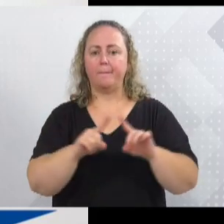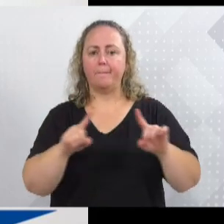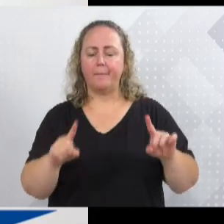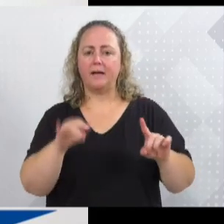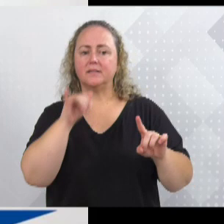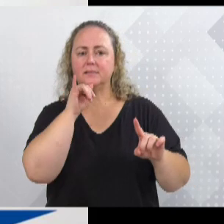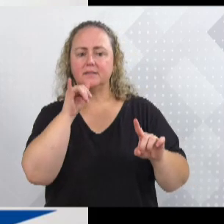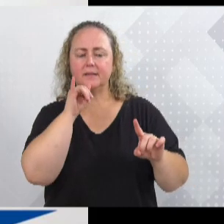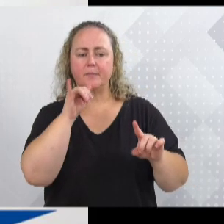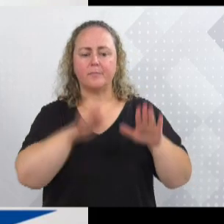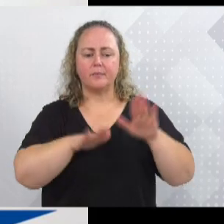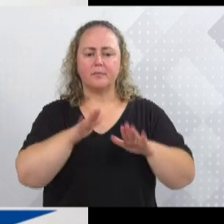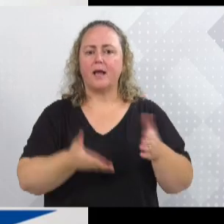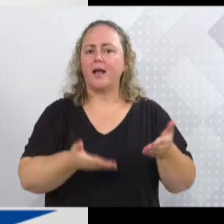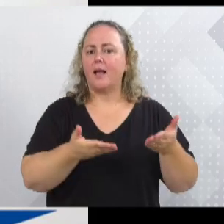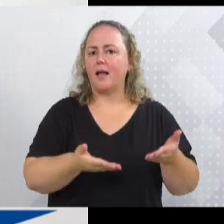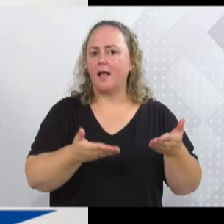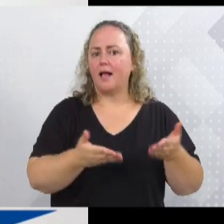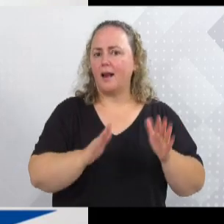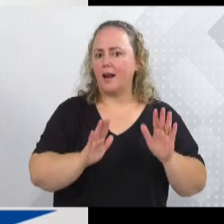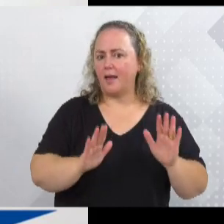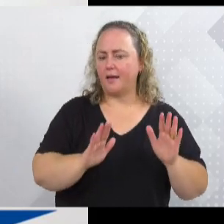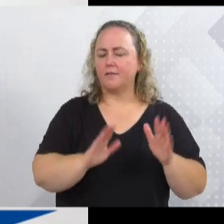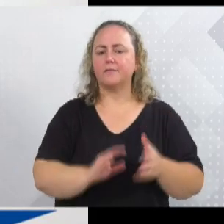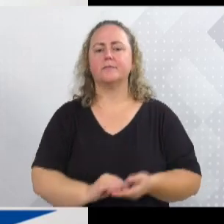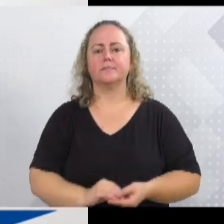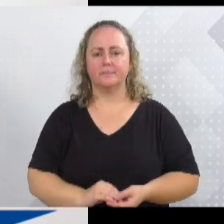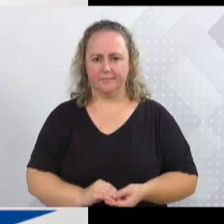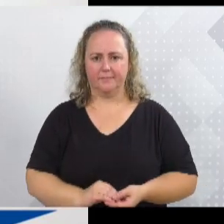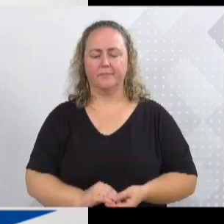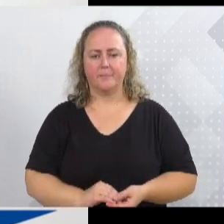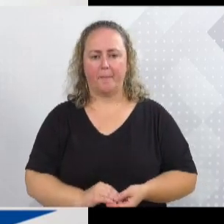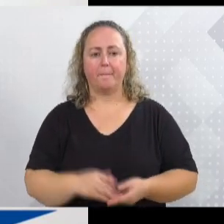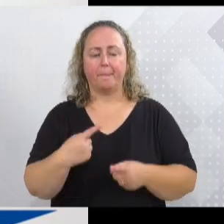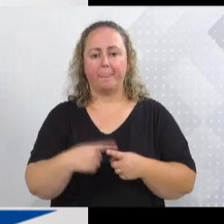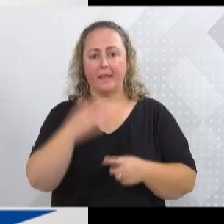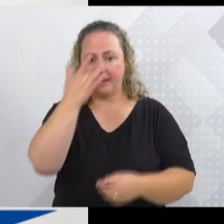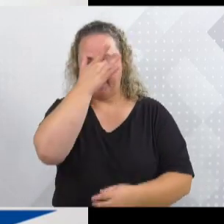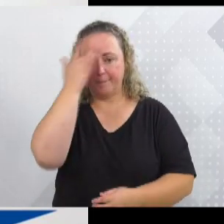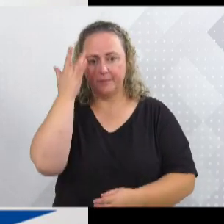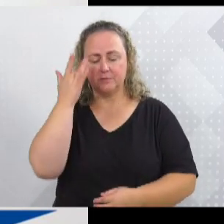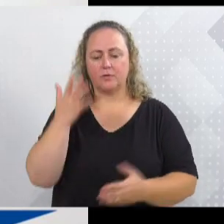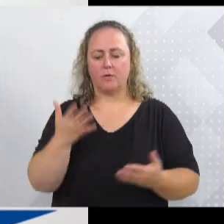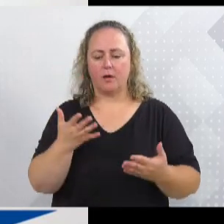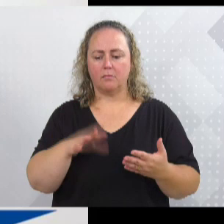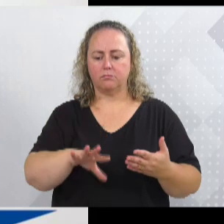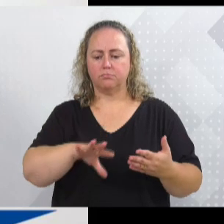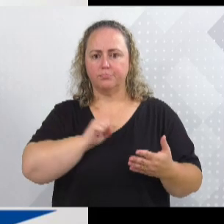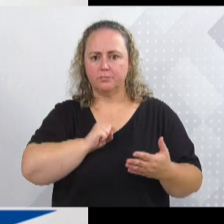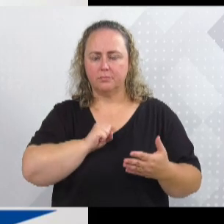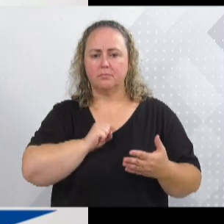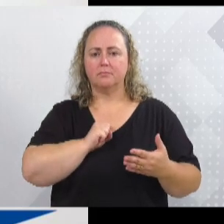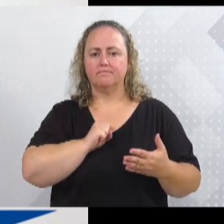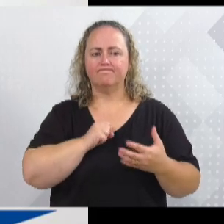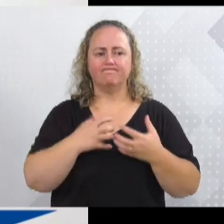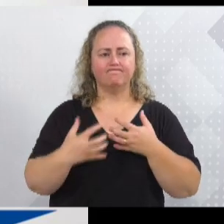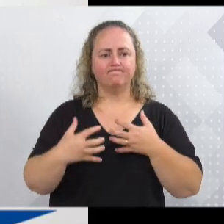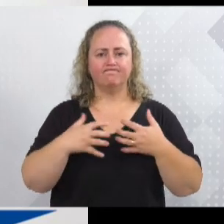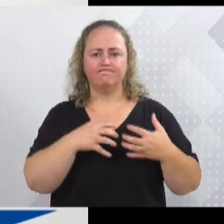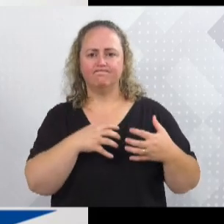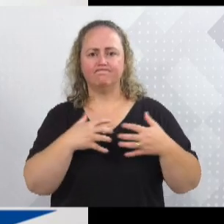em quadros leves, onde a pessoa transpôs, né, a infecção num quadro benigno,